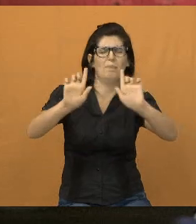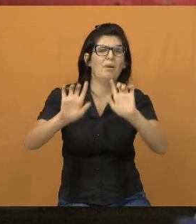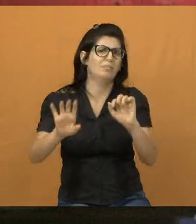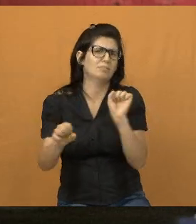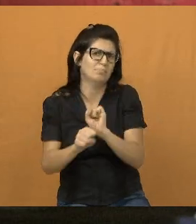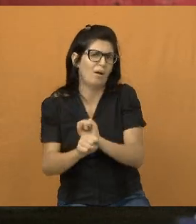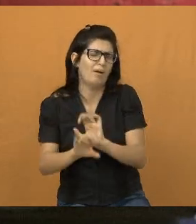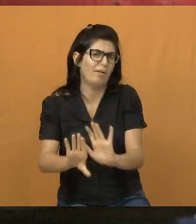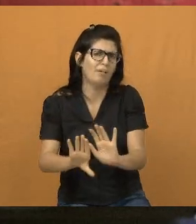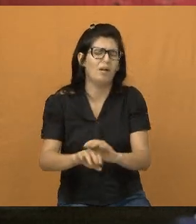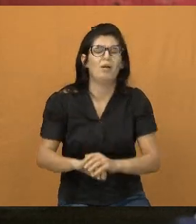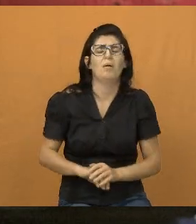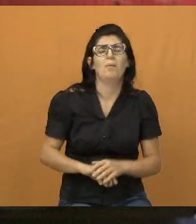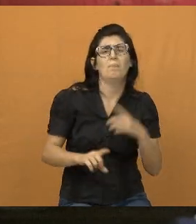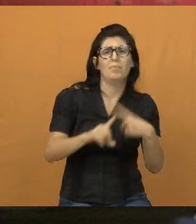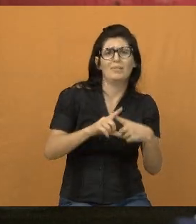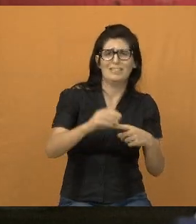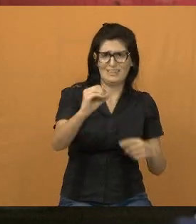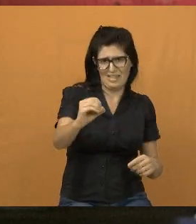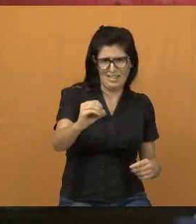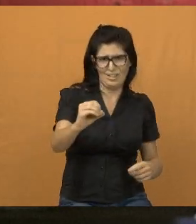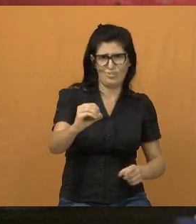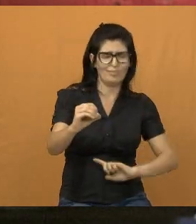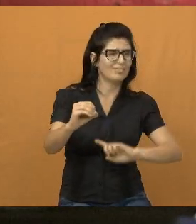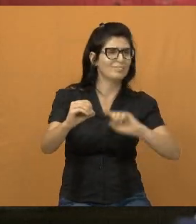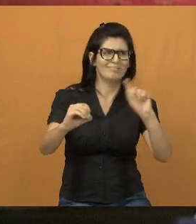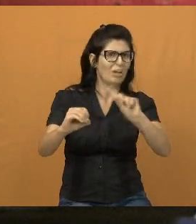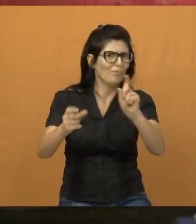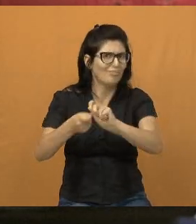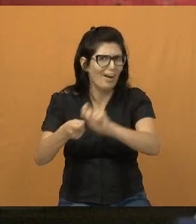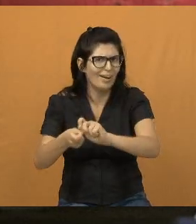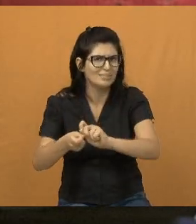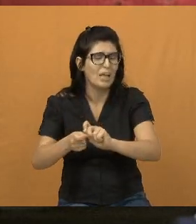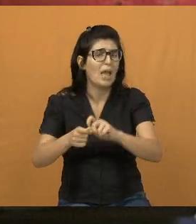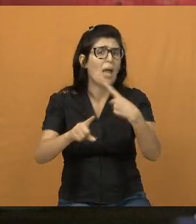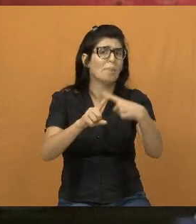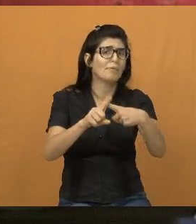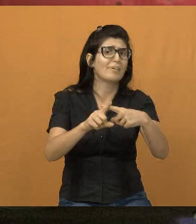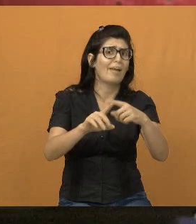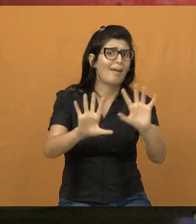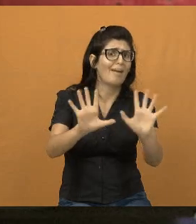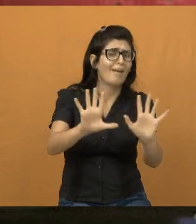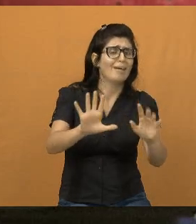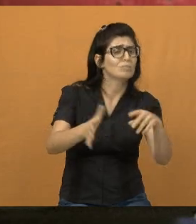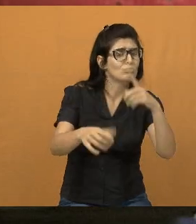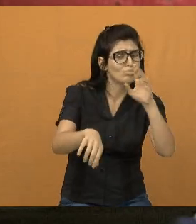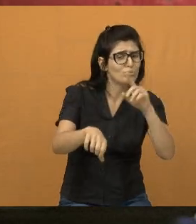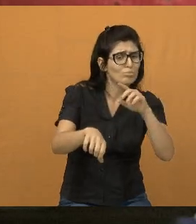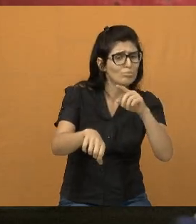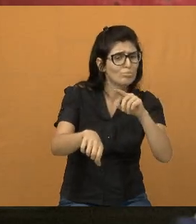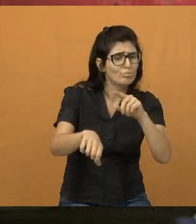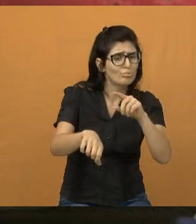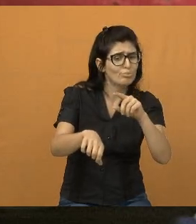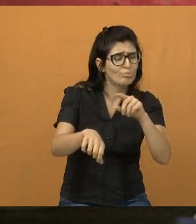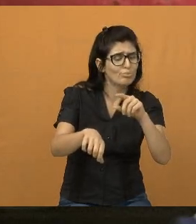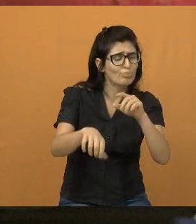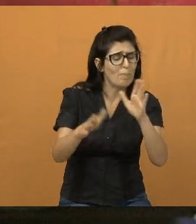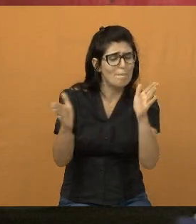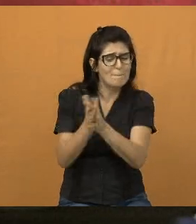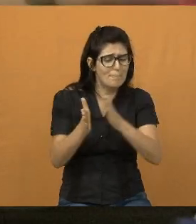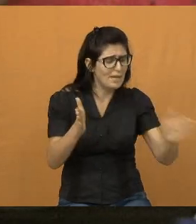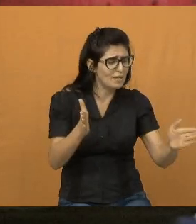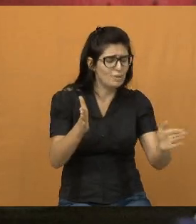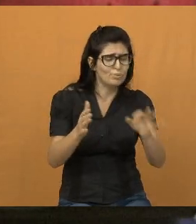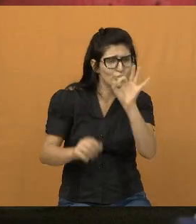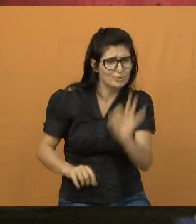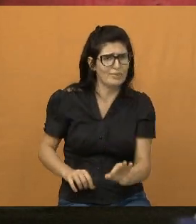quando existe o 0, não é porque não é feito, é porque ele tem um tempo certo para ser feito. Tanto que, quando chega esse tempo,